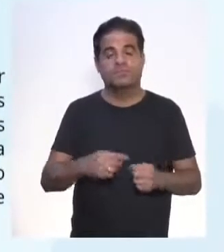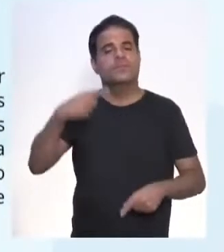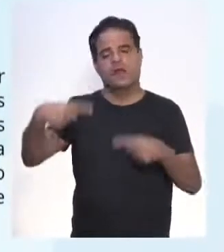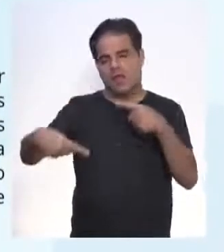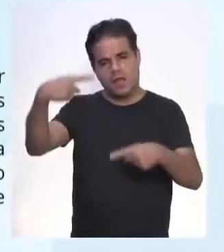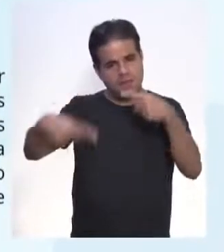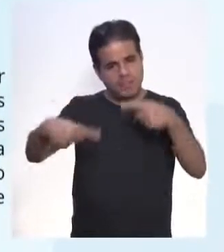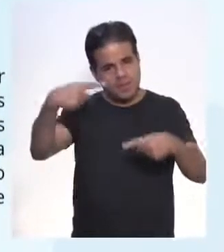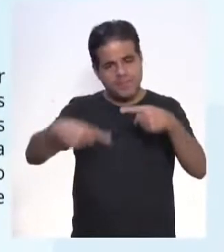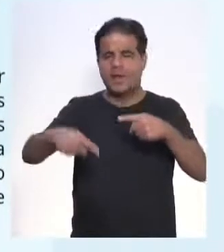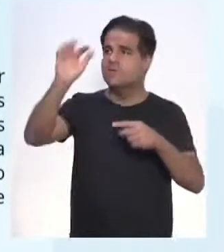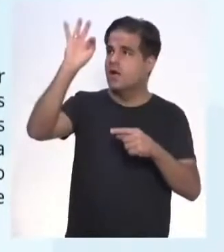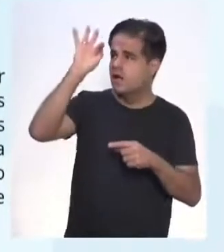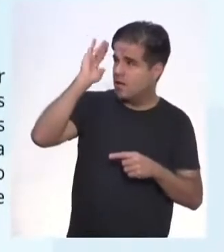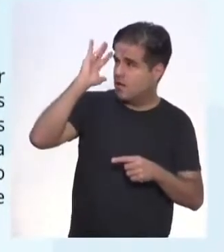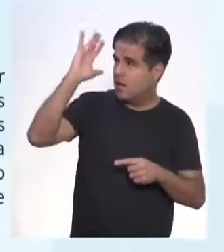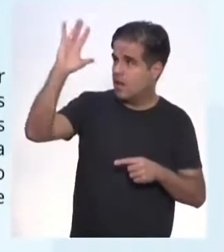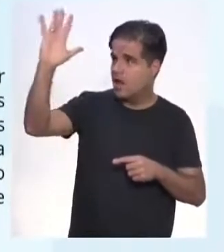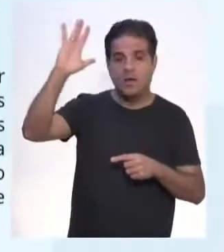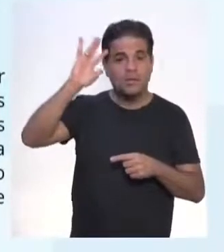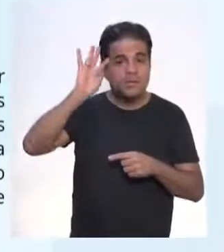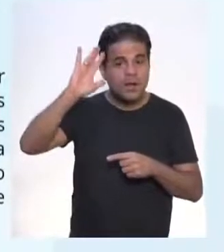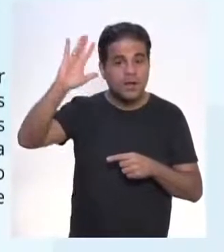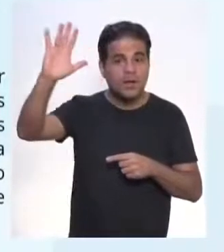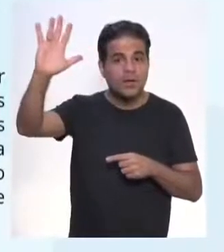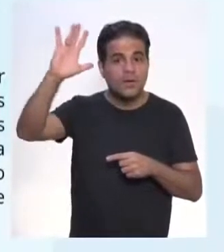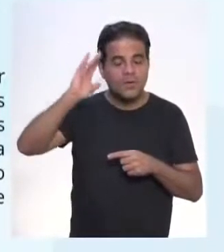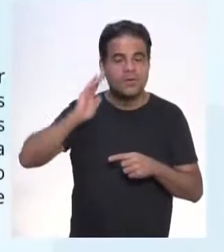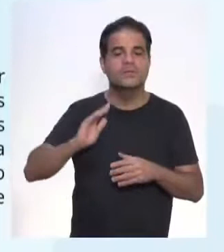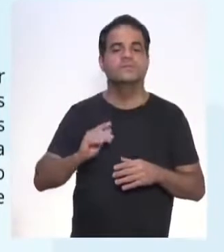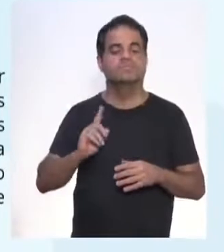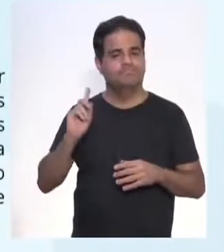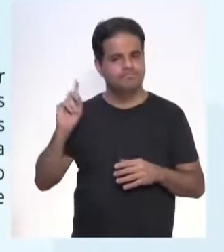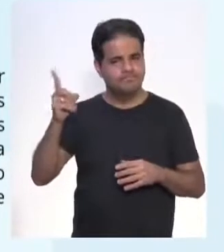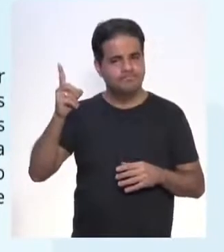debate a filosofia contemporânea, vai